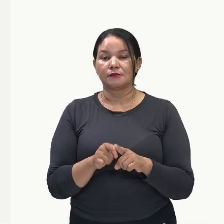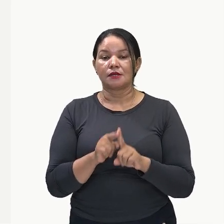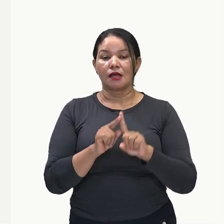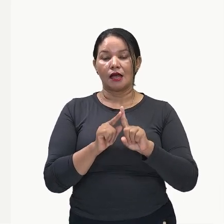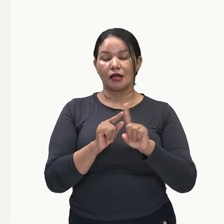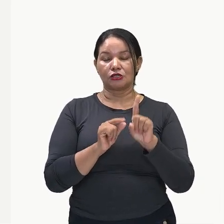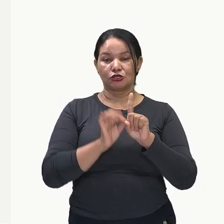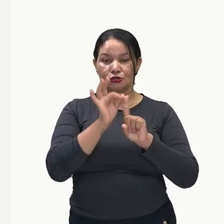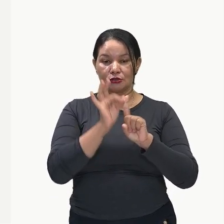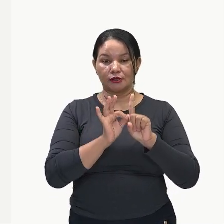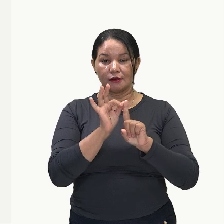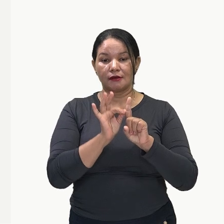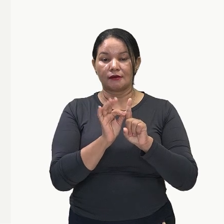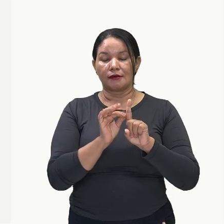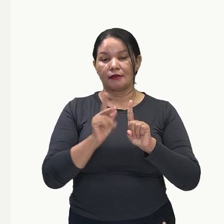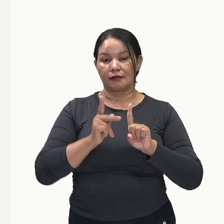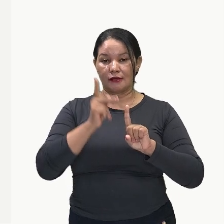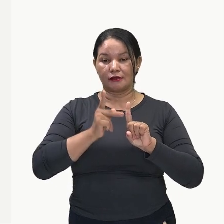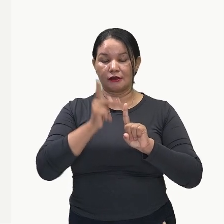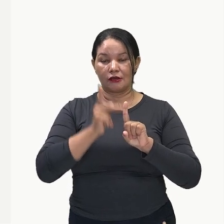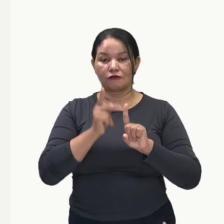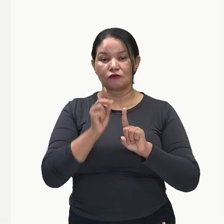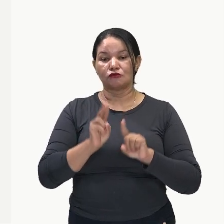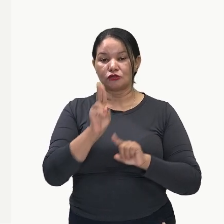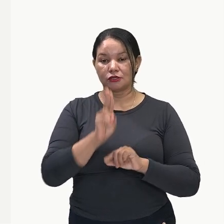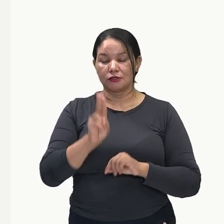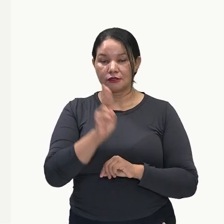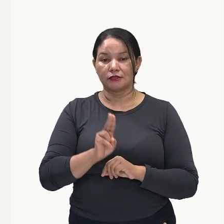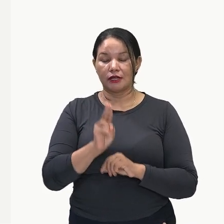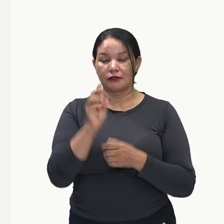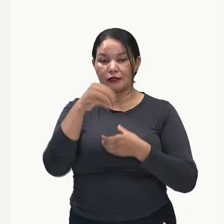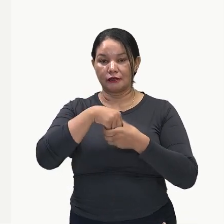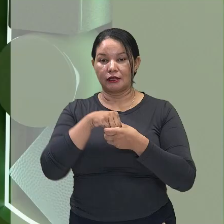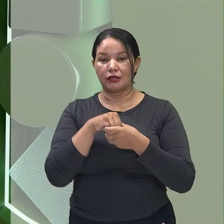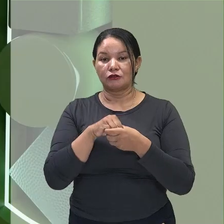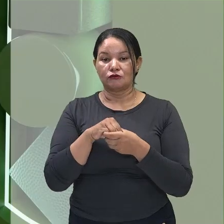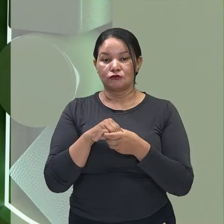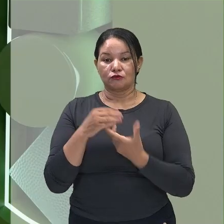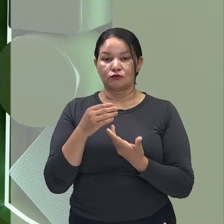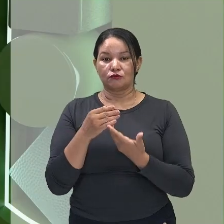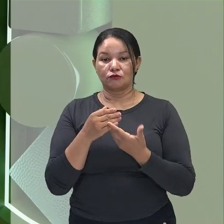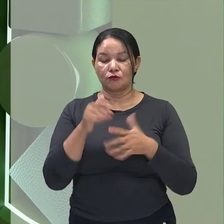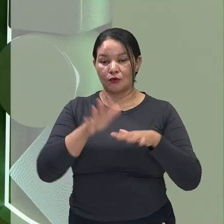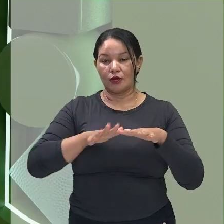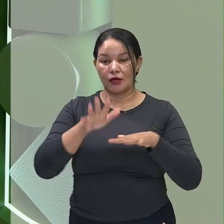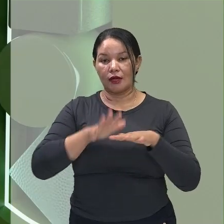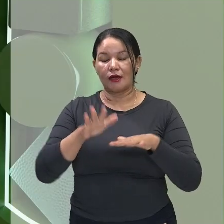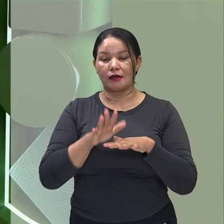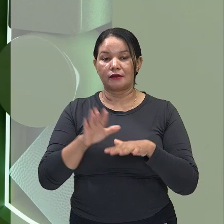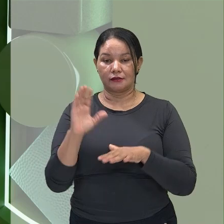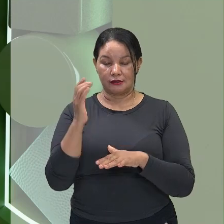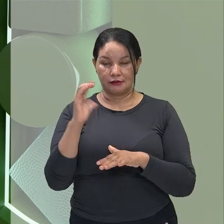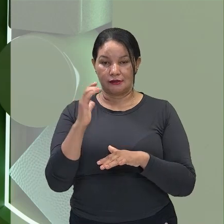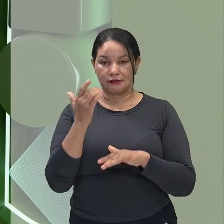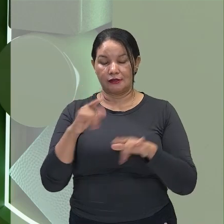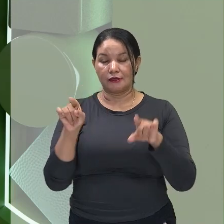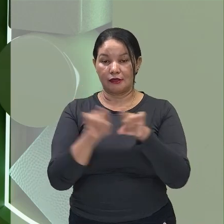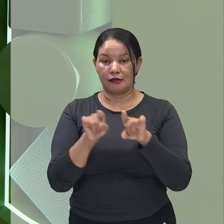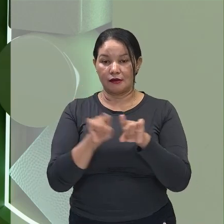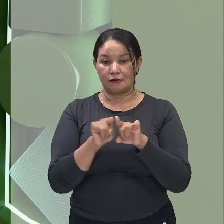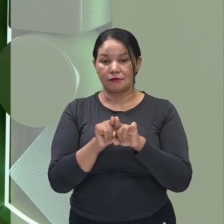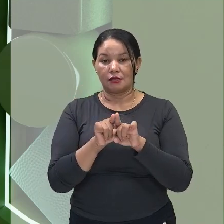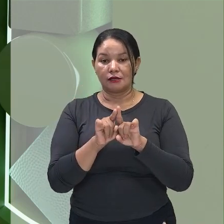ela é muito utilizada dentro do meio científico e por isso é também a